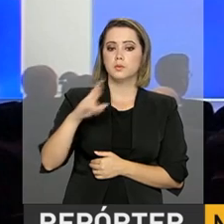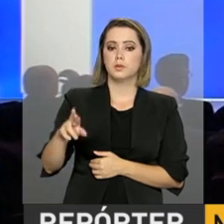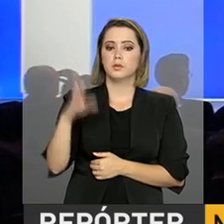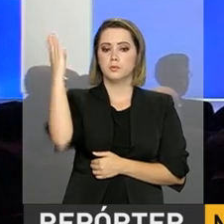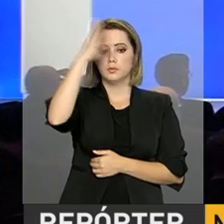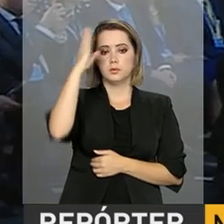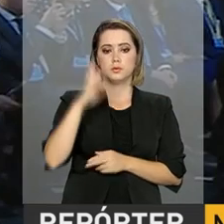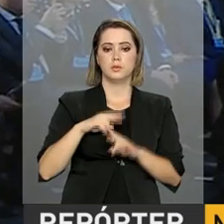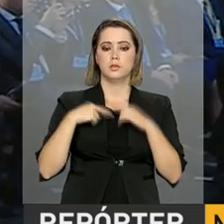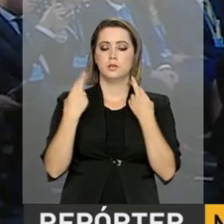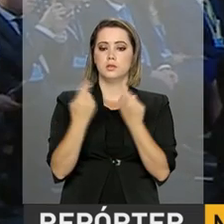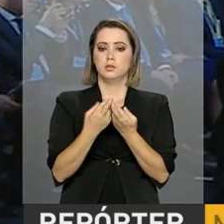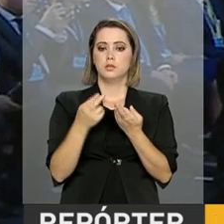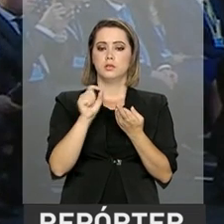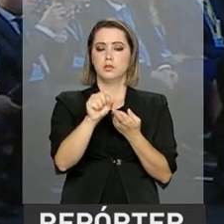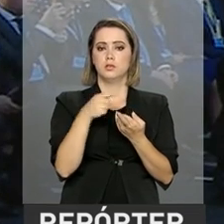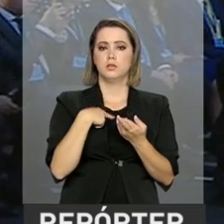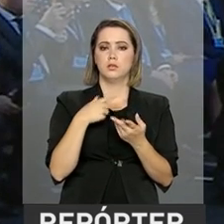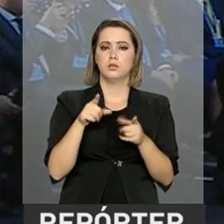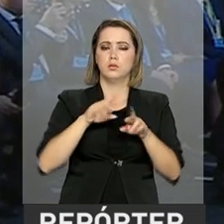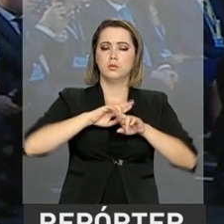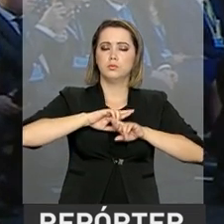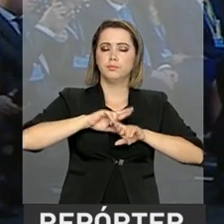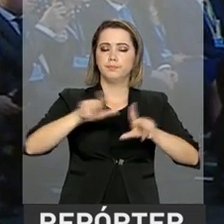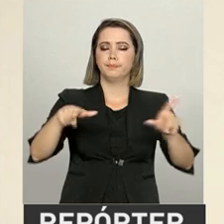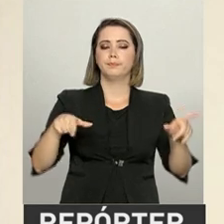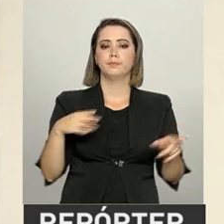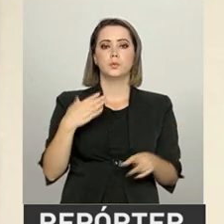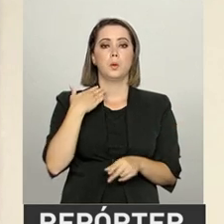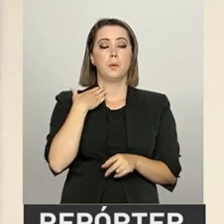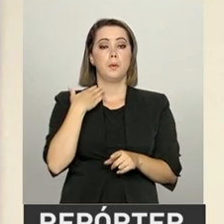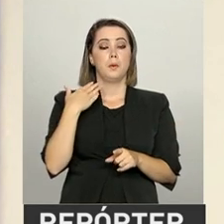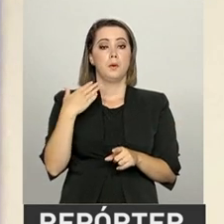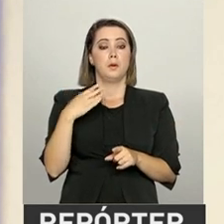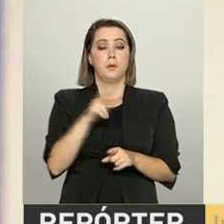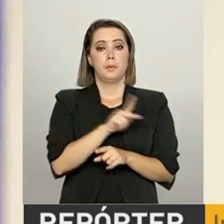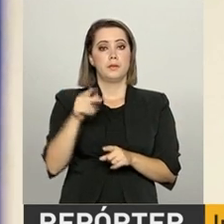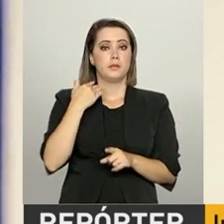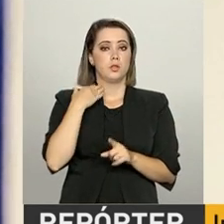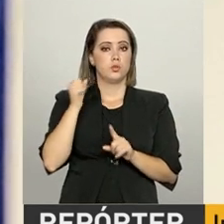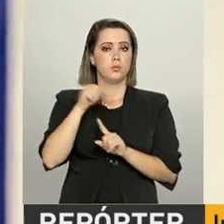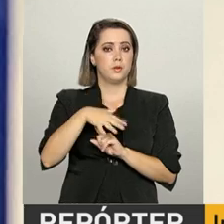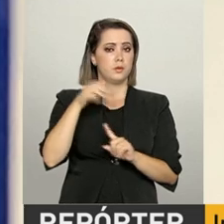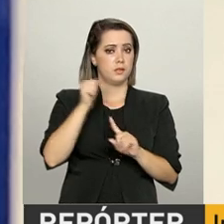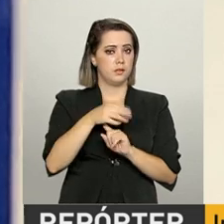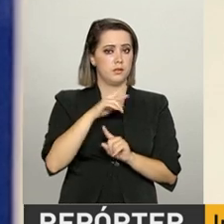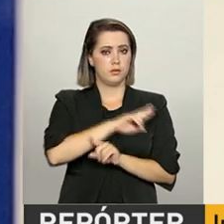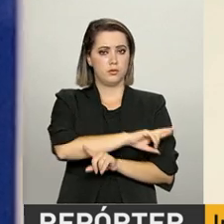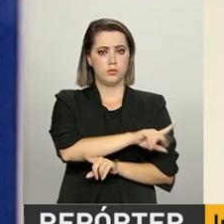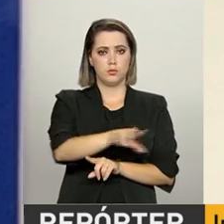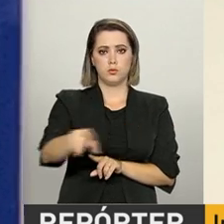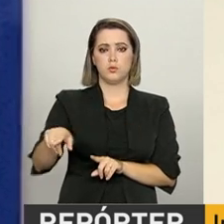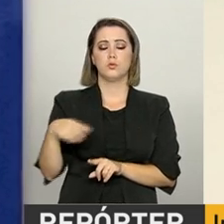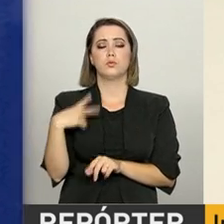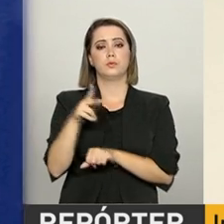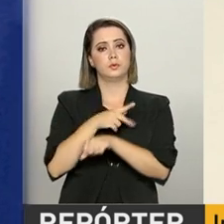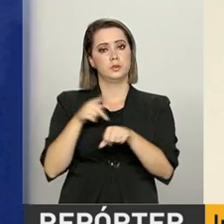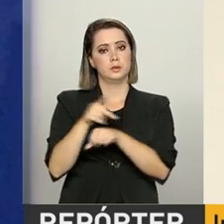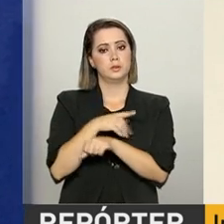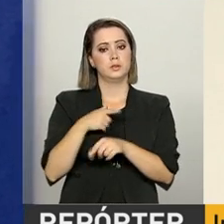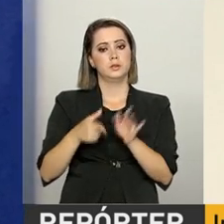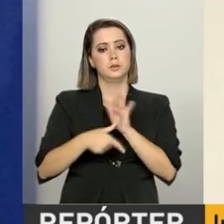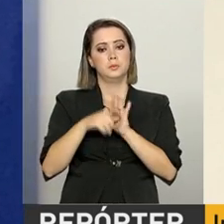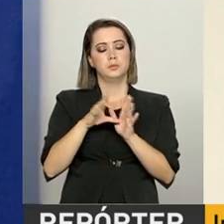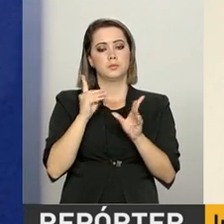ministros de Finanças e presidentes de bancos centrais antes de chegar em badem badem Meirelles participou de encontro no